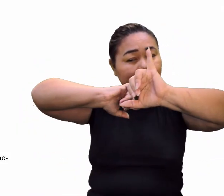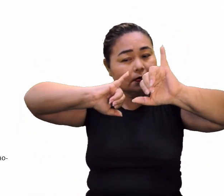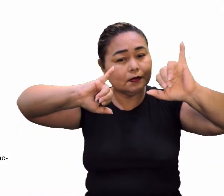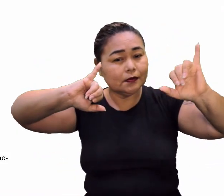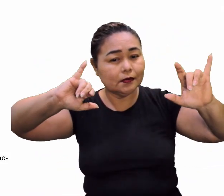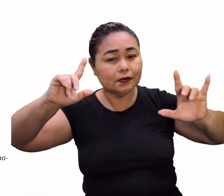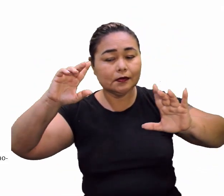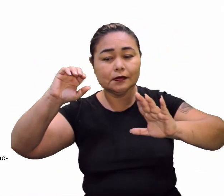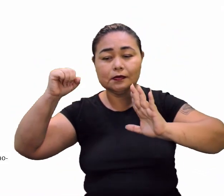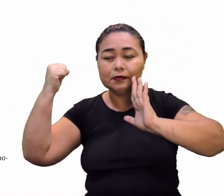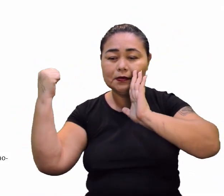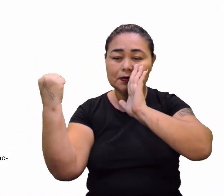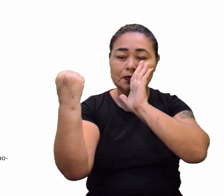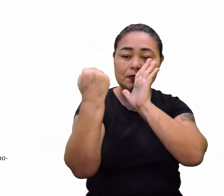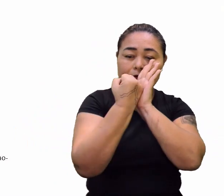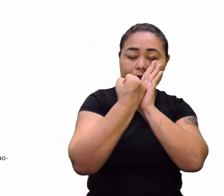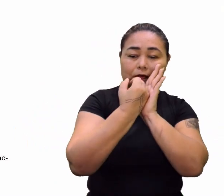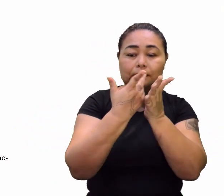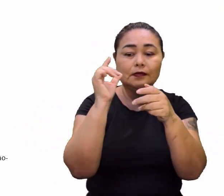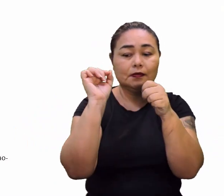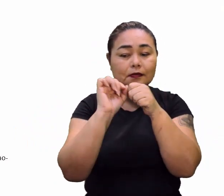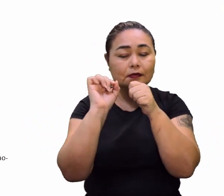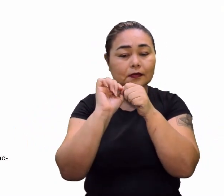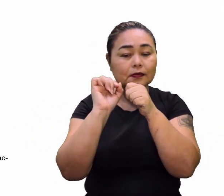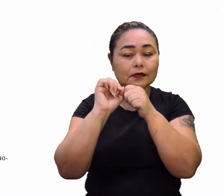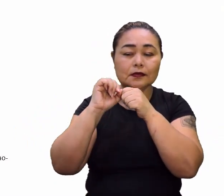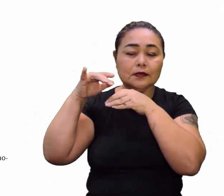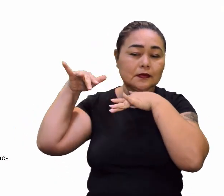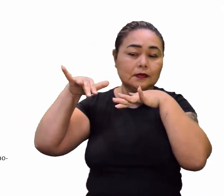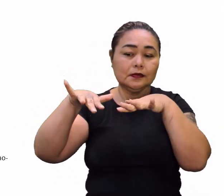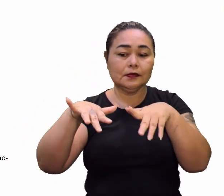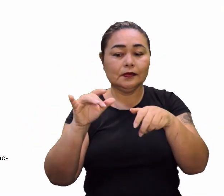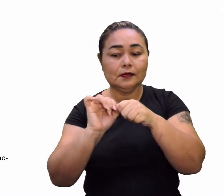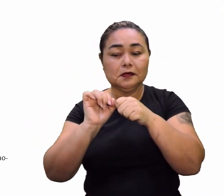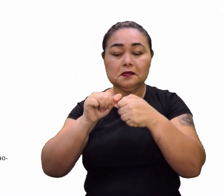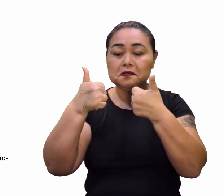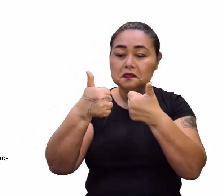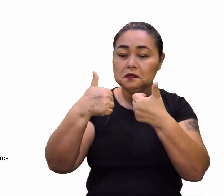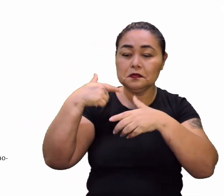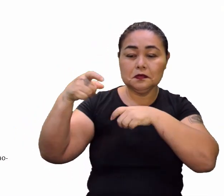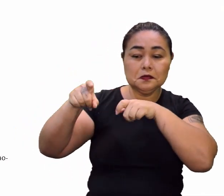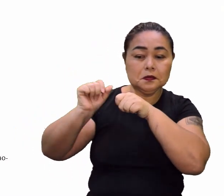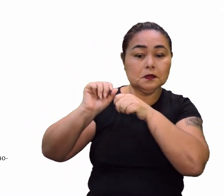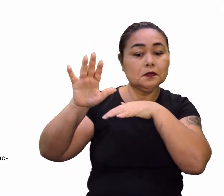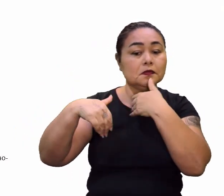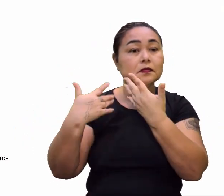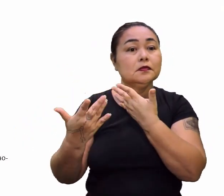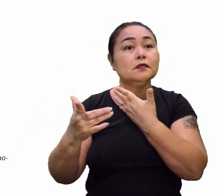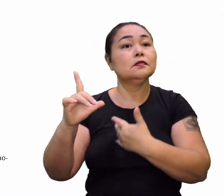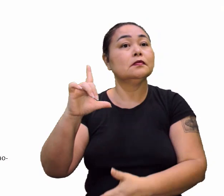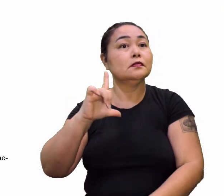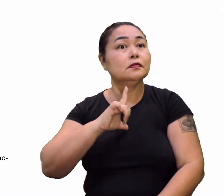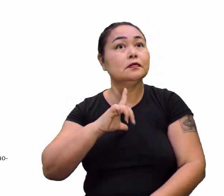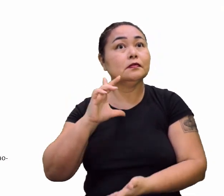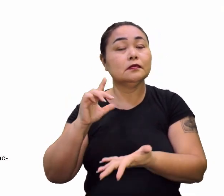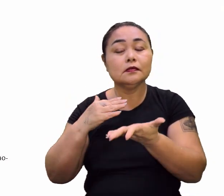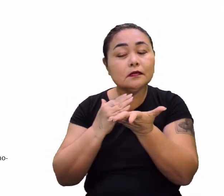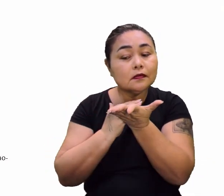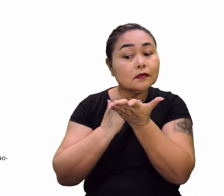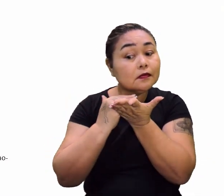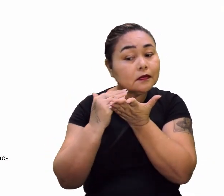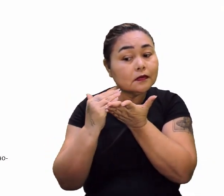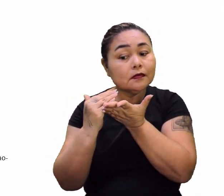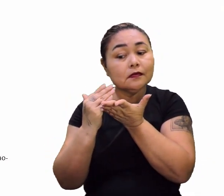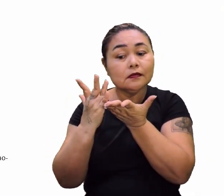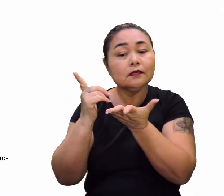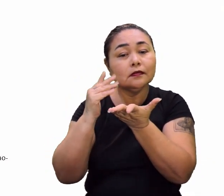um marketing de como era feito, tal, o pessoal vindo para cá dizendo que era muita produção, tal, tal, e que ainda estava conversando, né? Então,